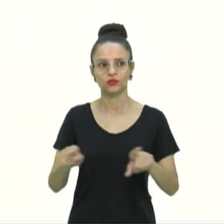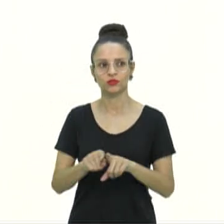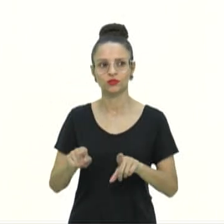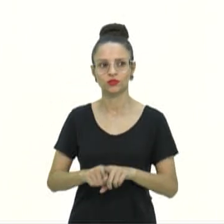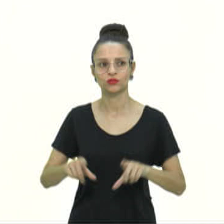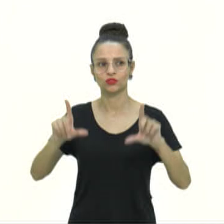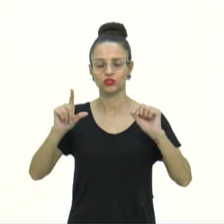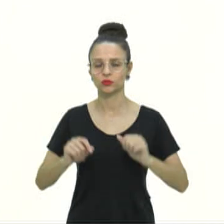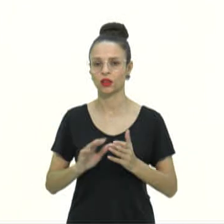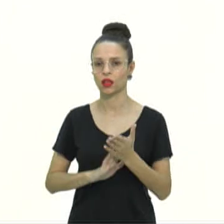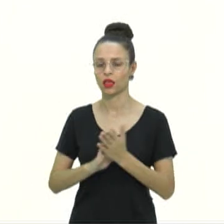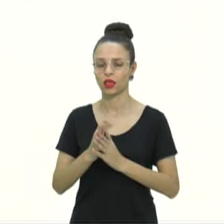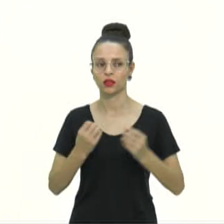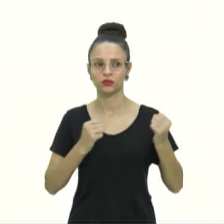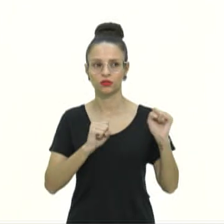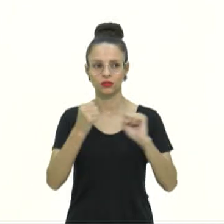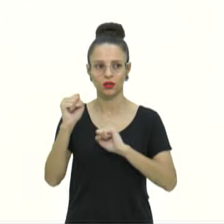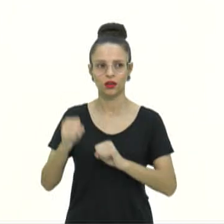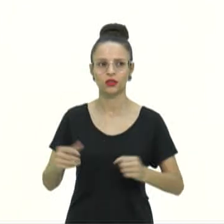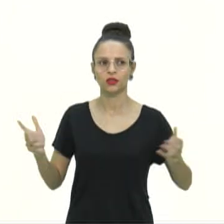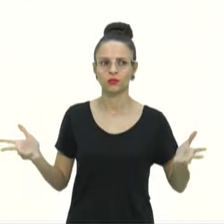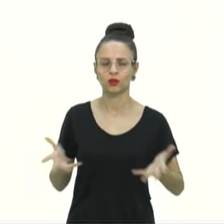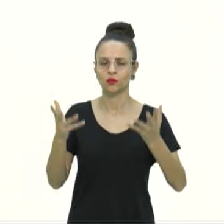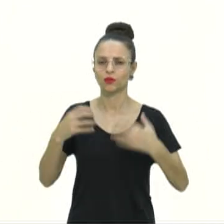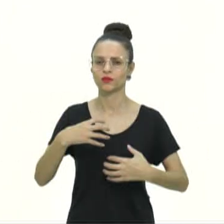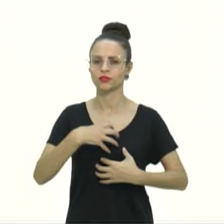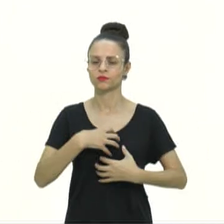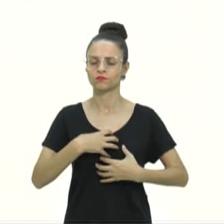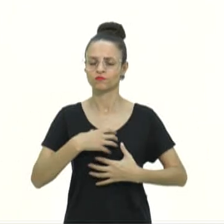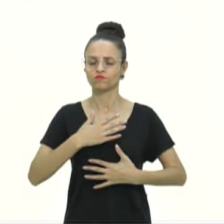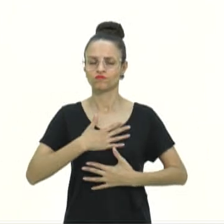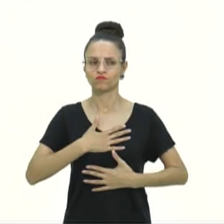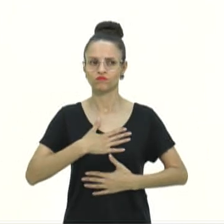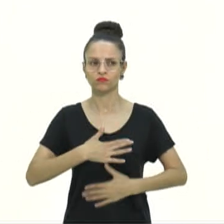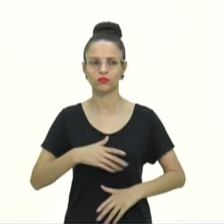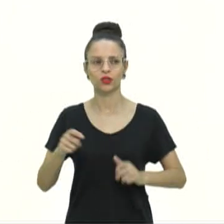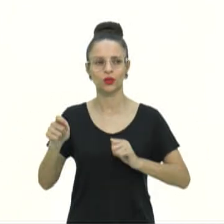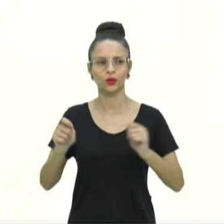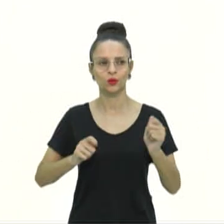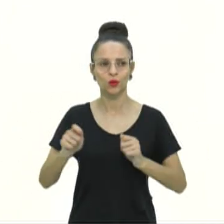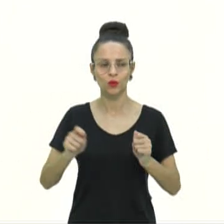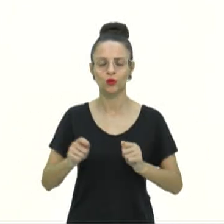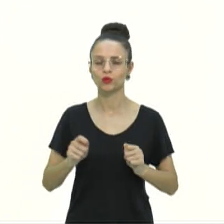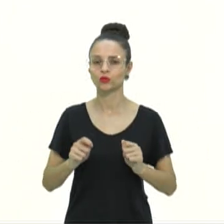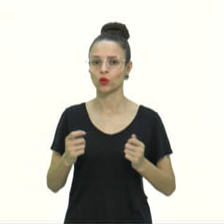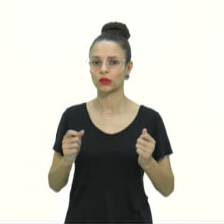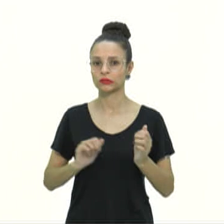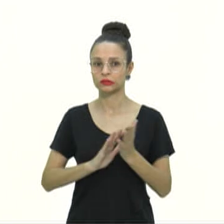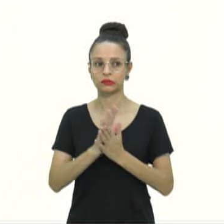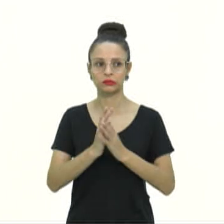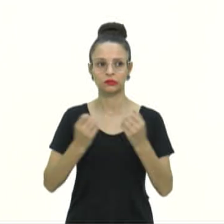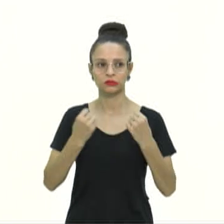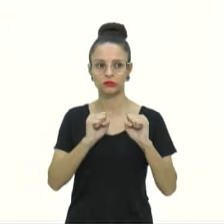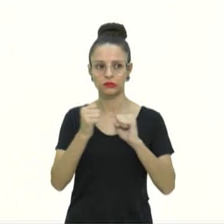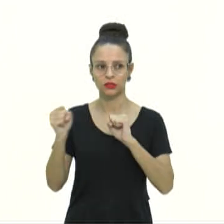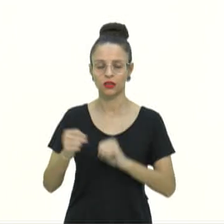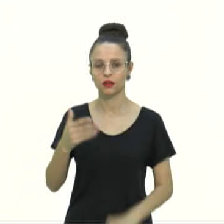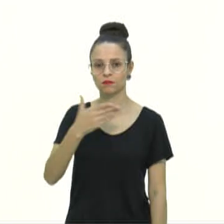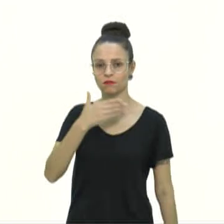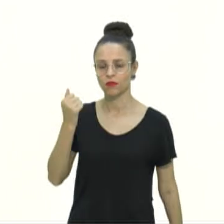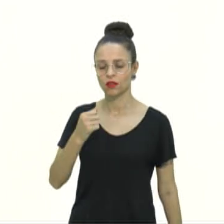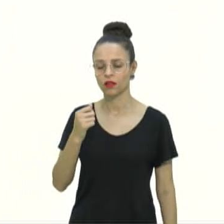diminuímos os níveis de ansiedade, promove a sensação de relaxamento, controle da ansiedade, melhora da